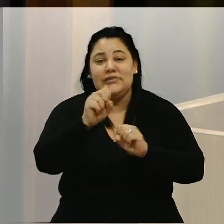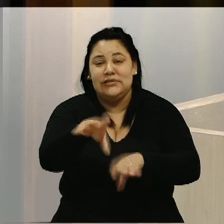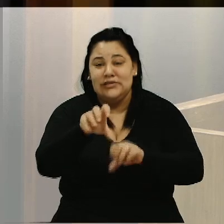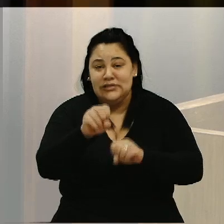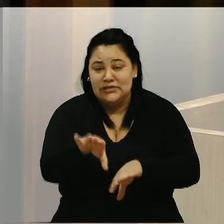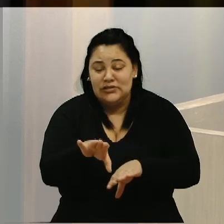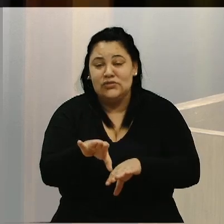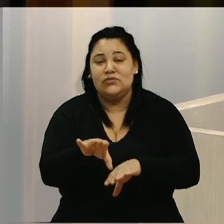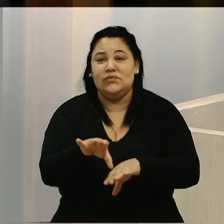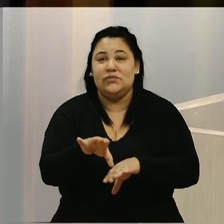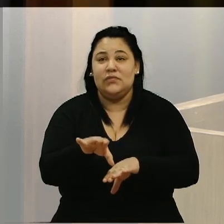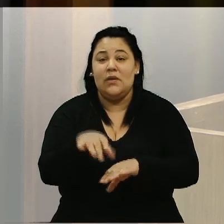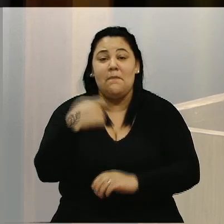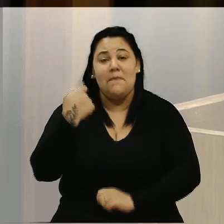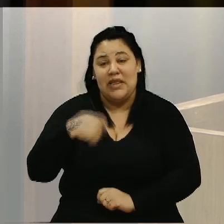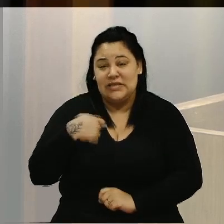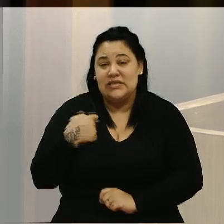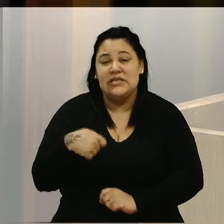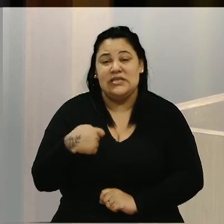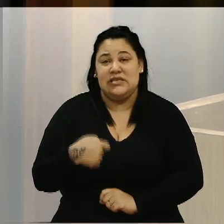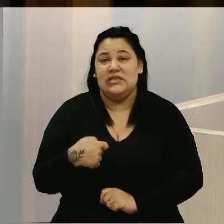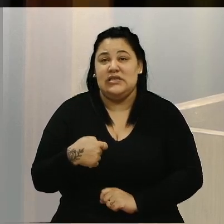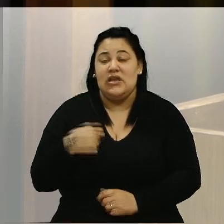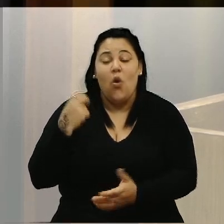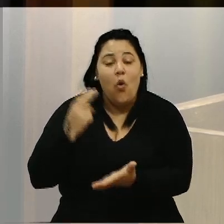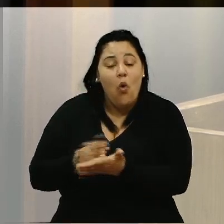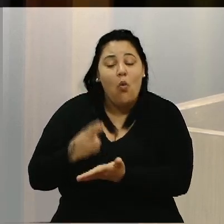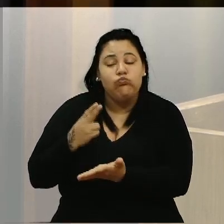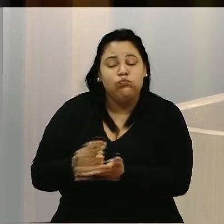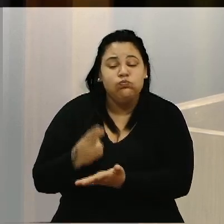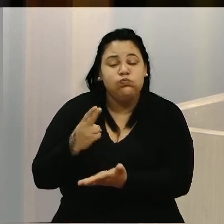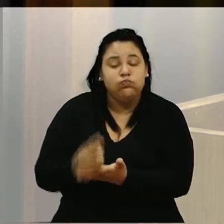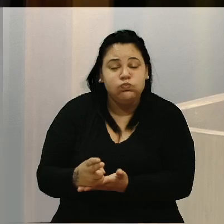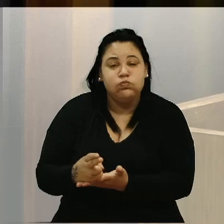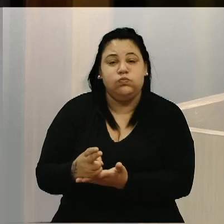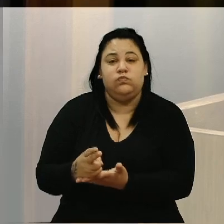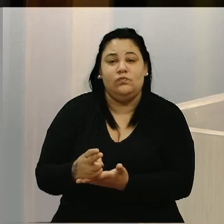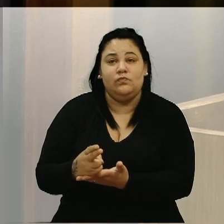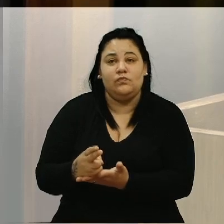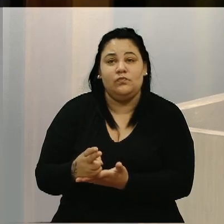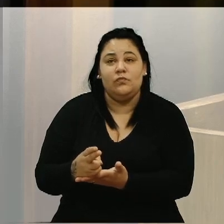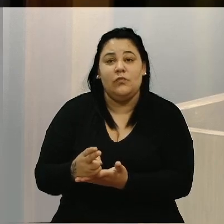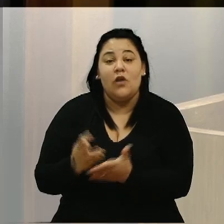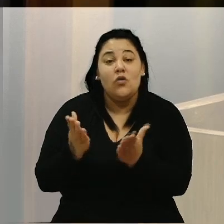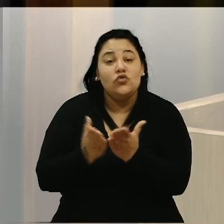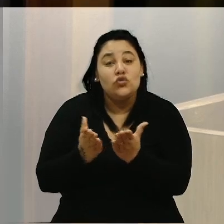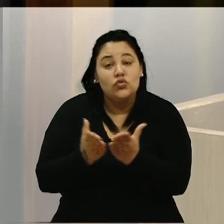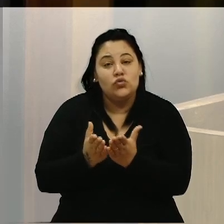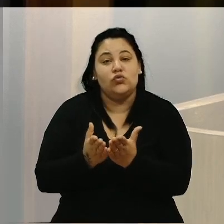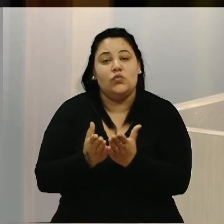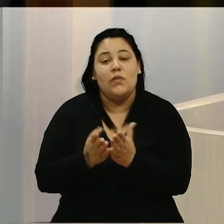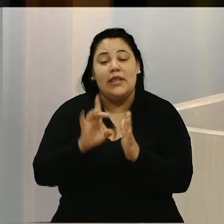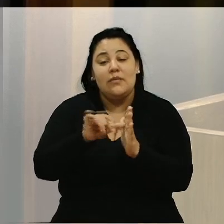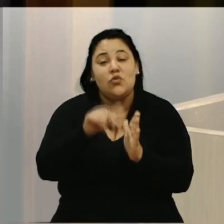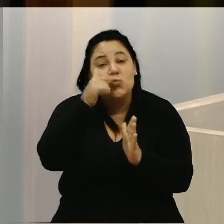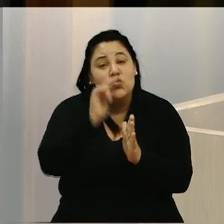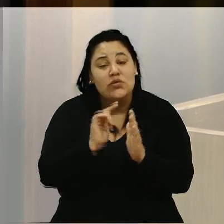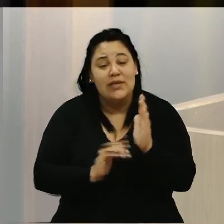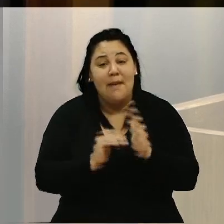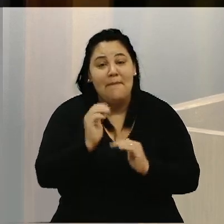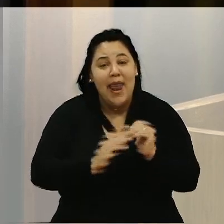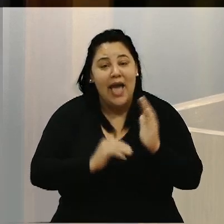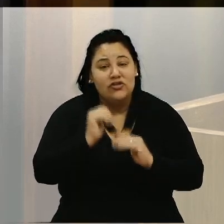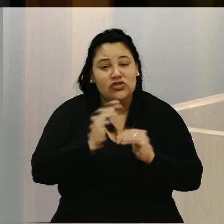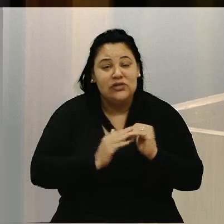eles estejam sempre em constante formação, para que eles consigam, cada vez de